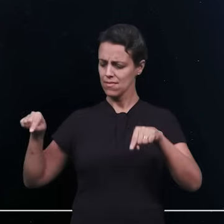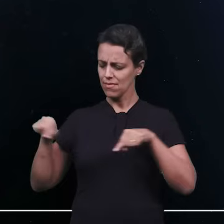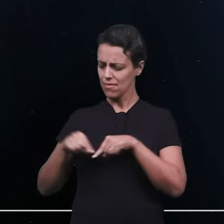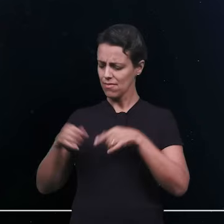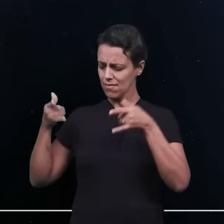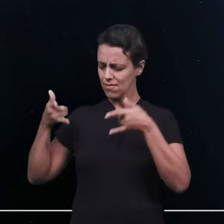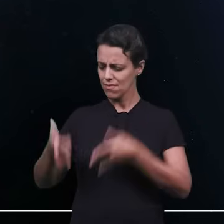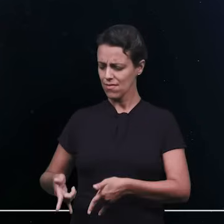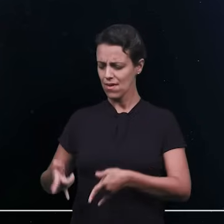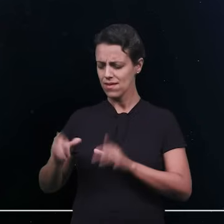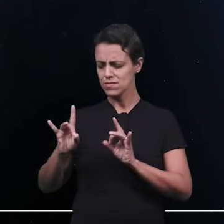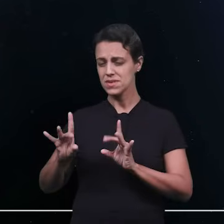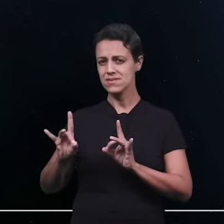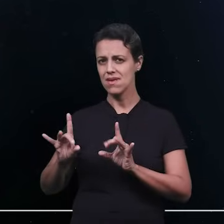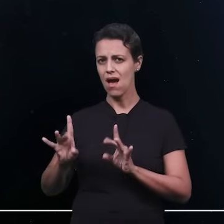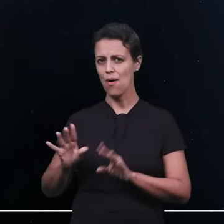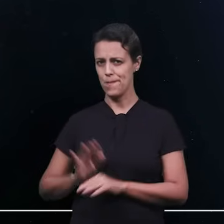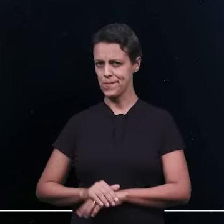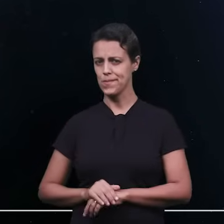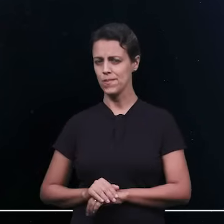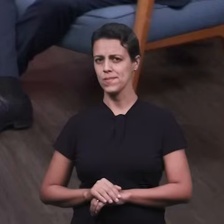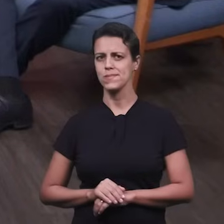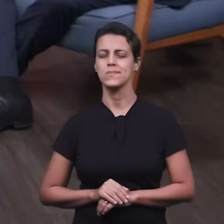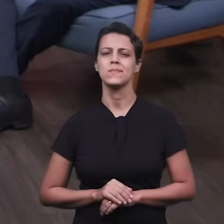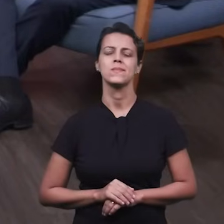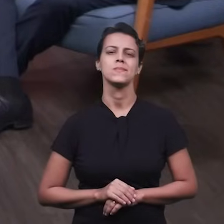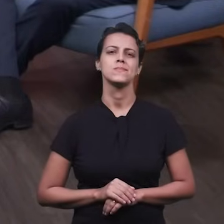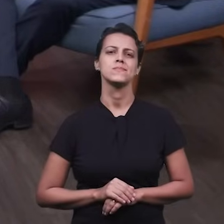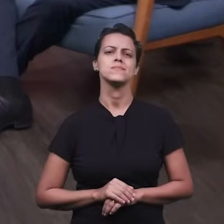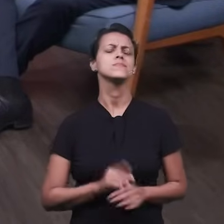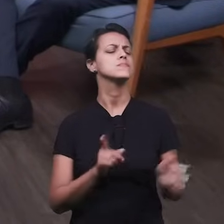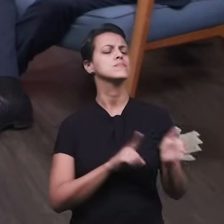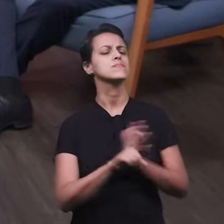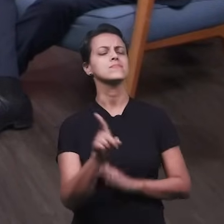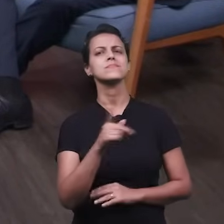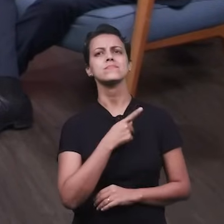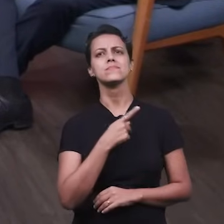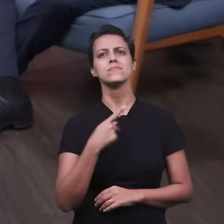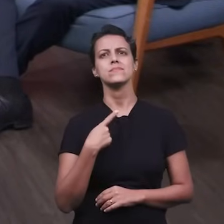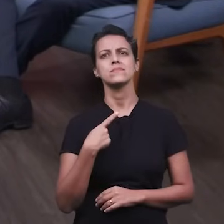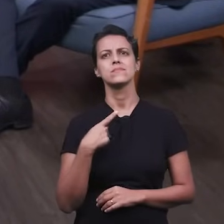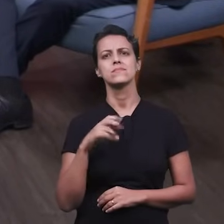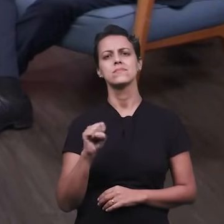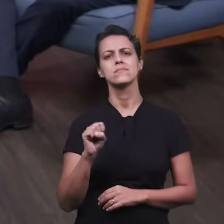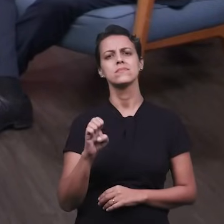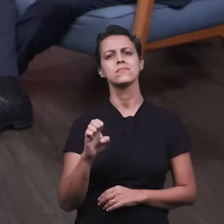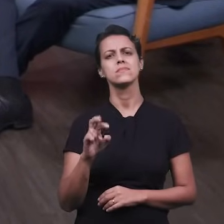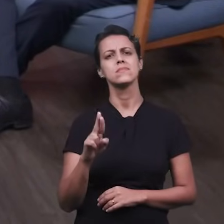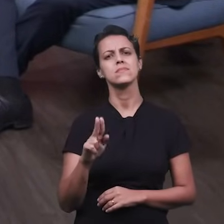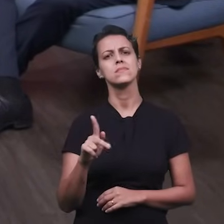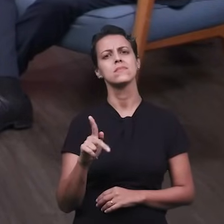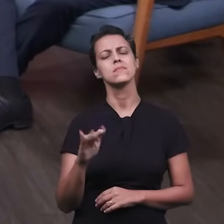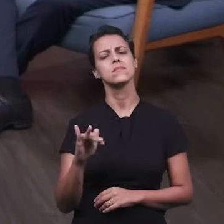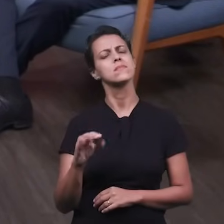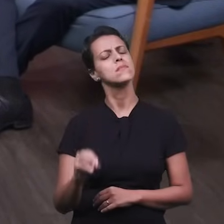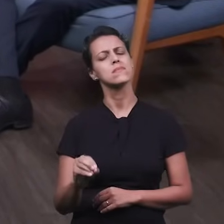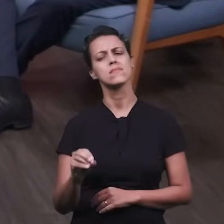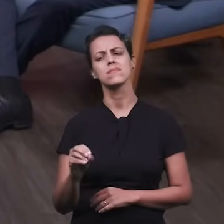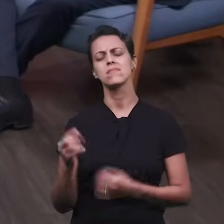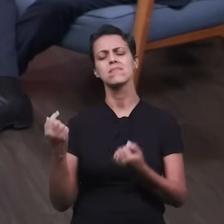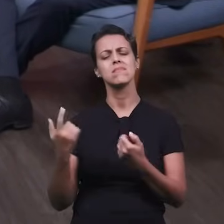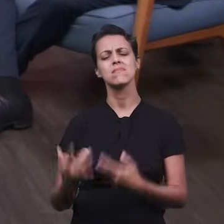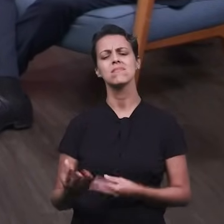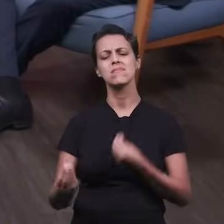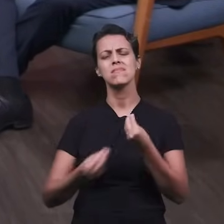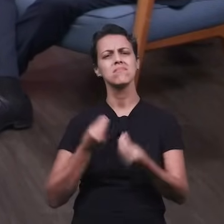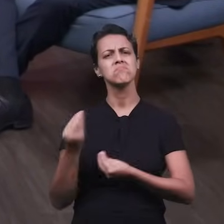recâmaras. Cantares 1, 4. Eu vou começar pelo pastor Sérgio Souza. Sérgio, como é que a gente faz a